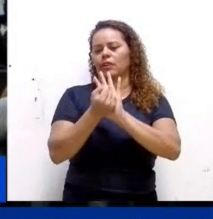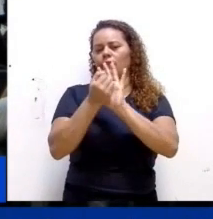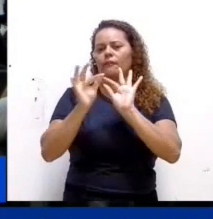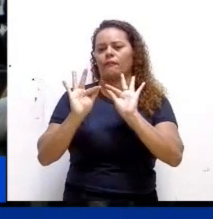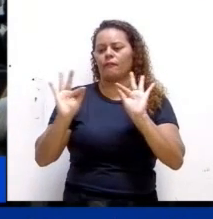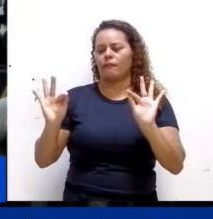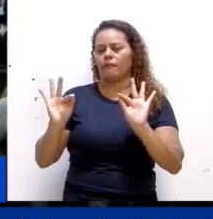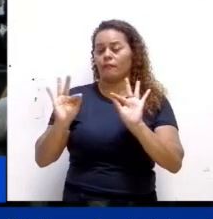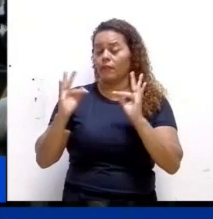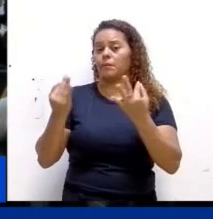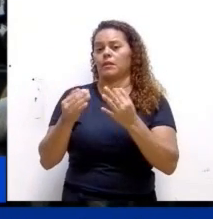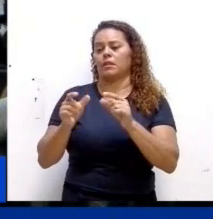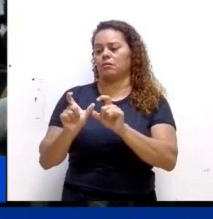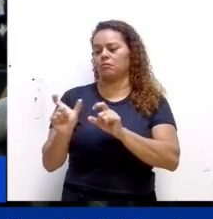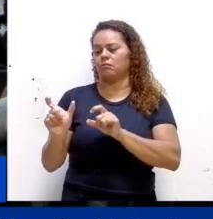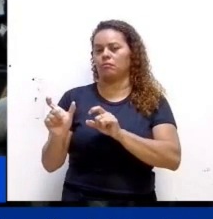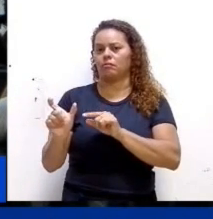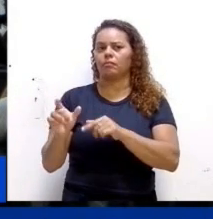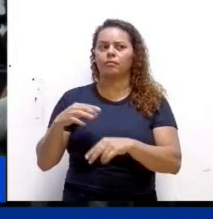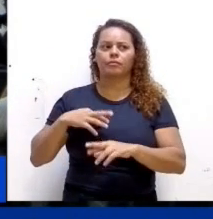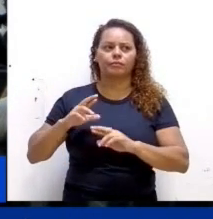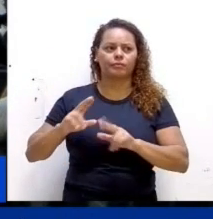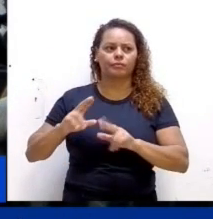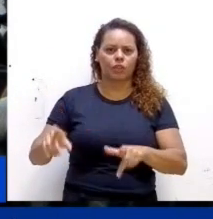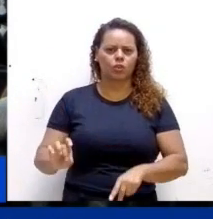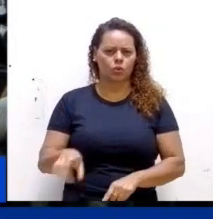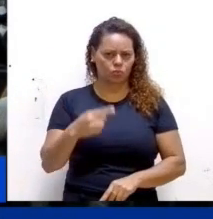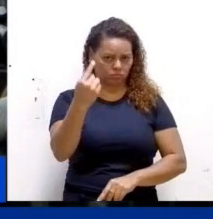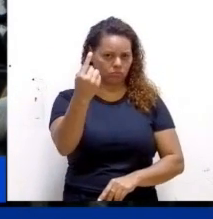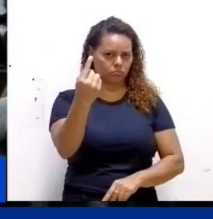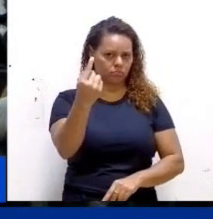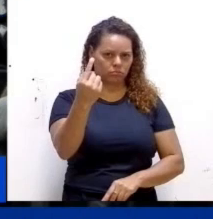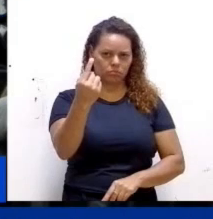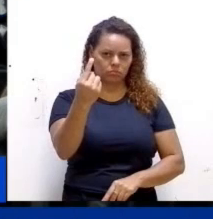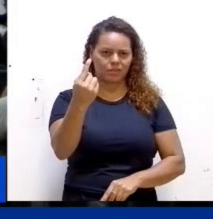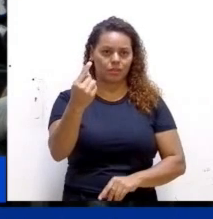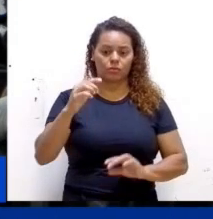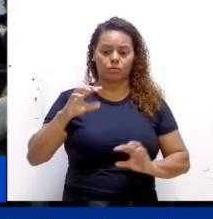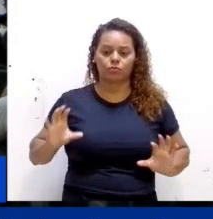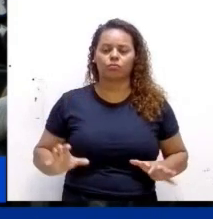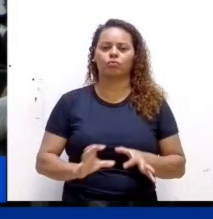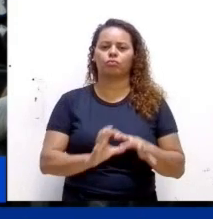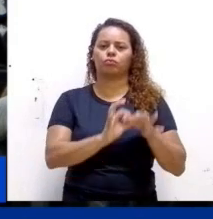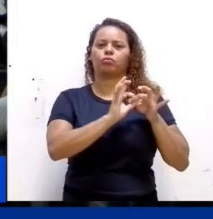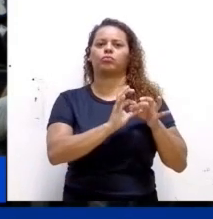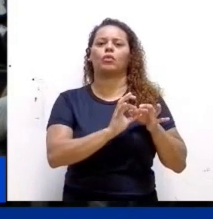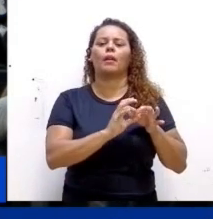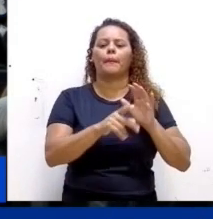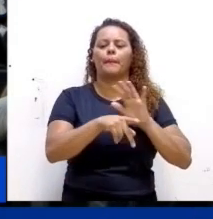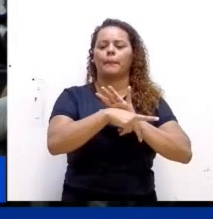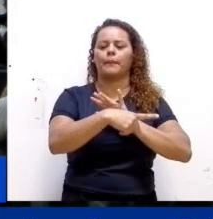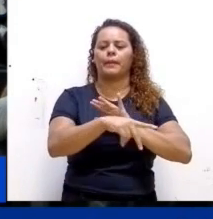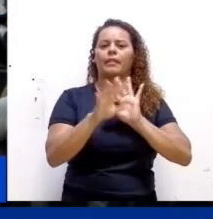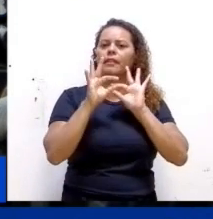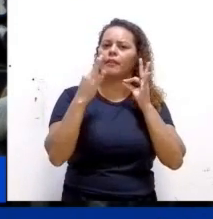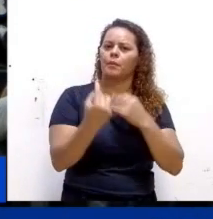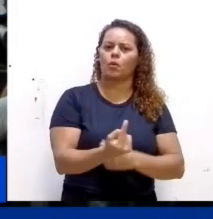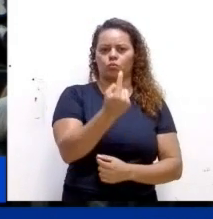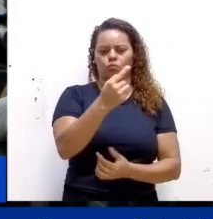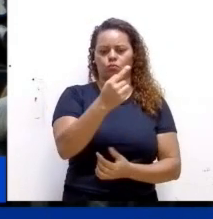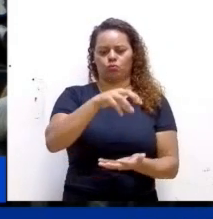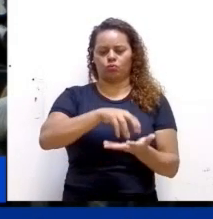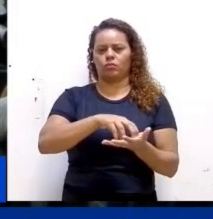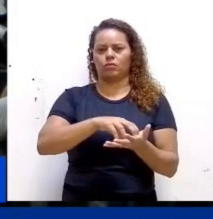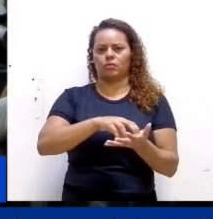Não é só uma família. Toda se sintam-se pertencentes a um